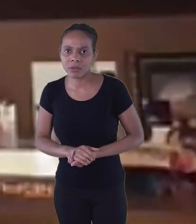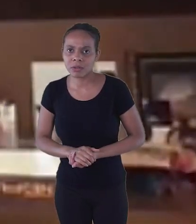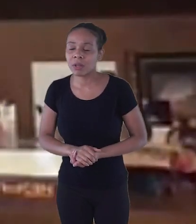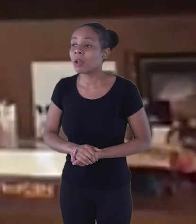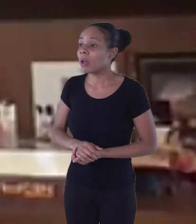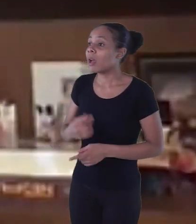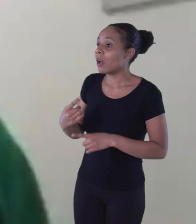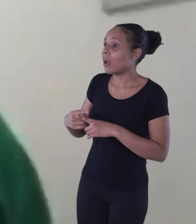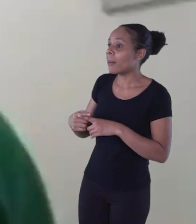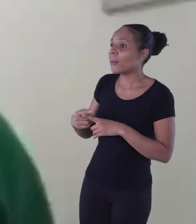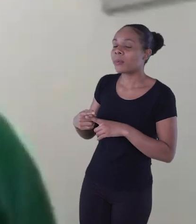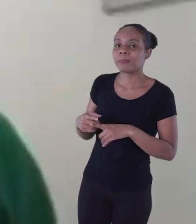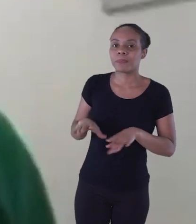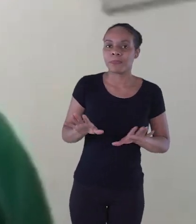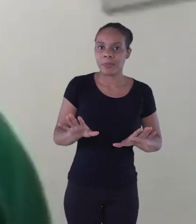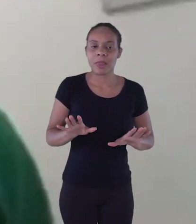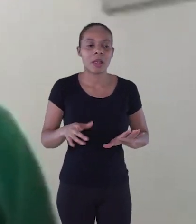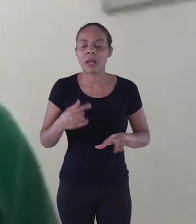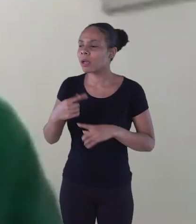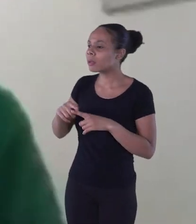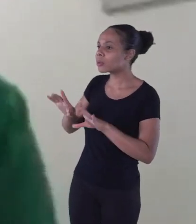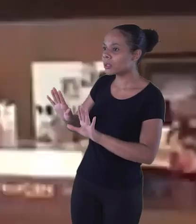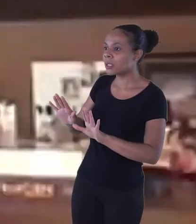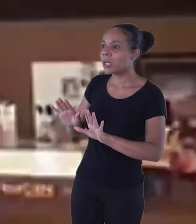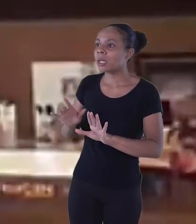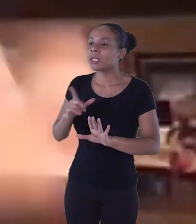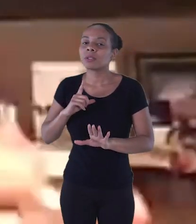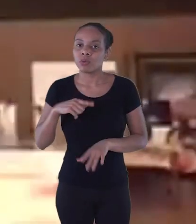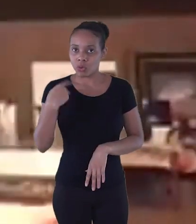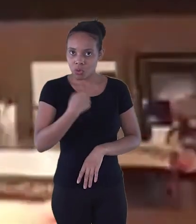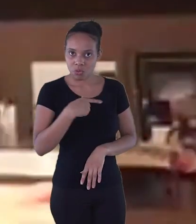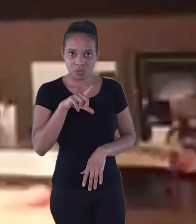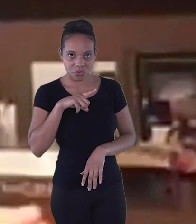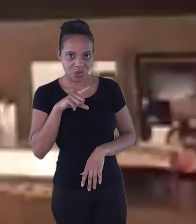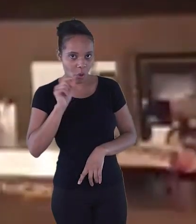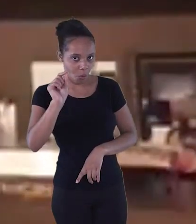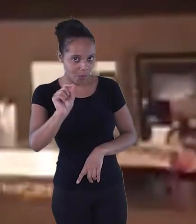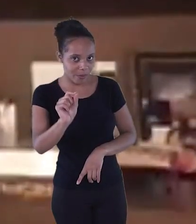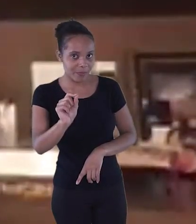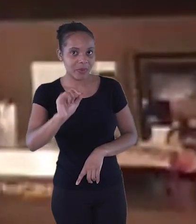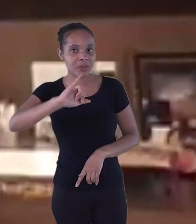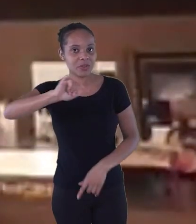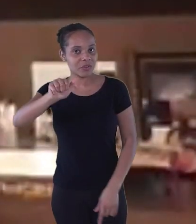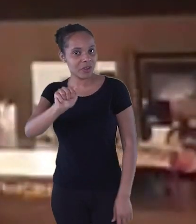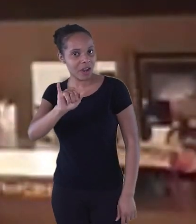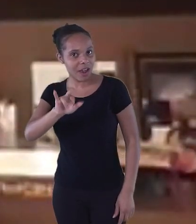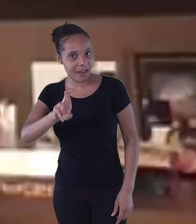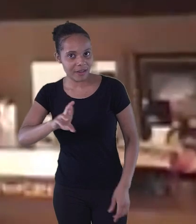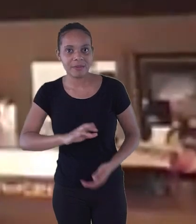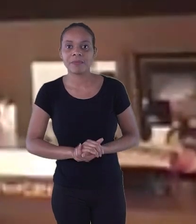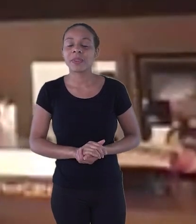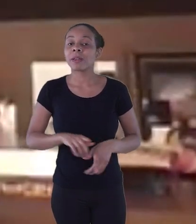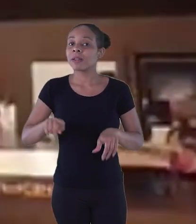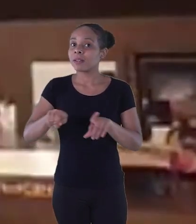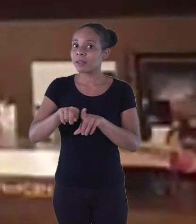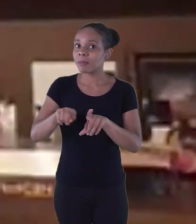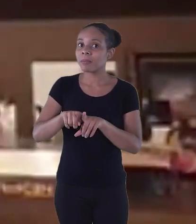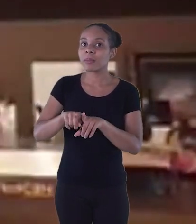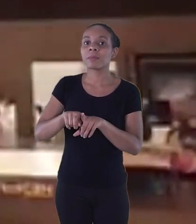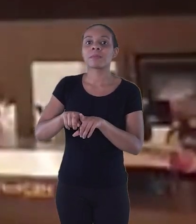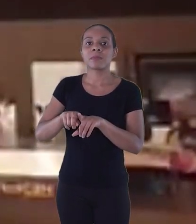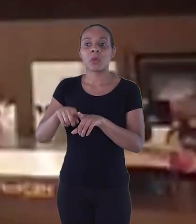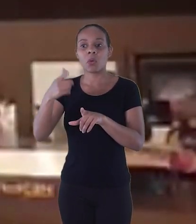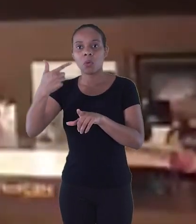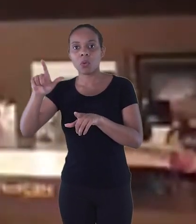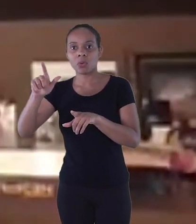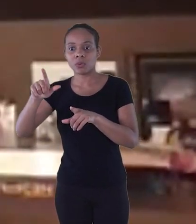nem aí o Barbosa é outra coisa. A gente tinha Jair Rodrigues e Wilson Simonal. Qual foi o